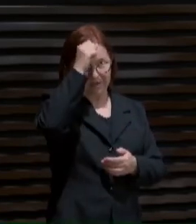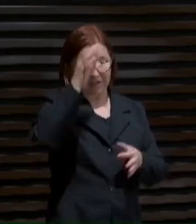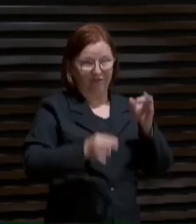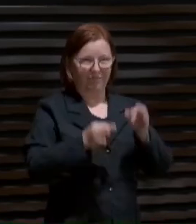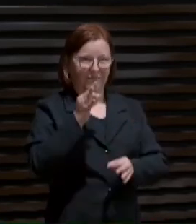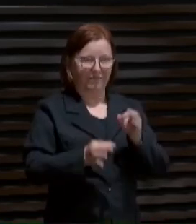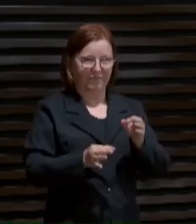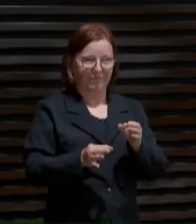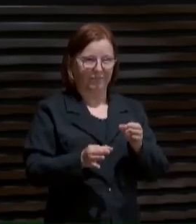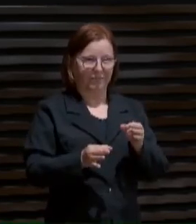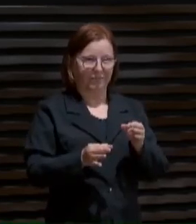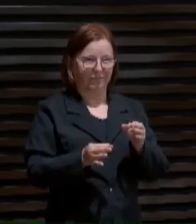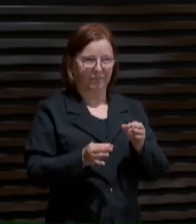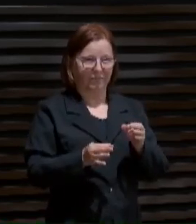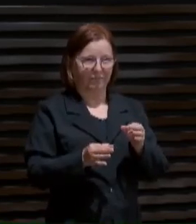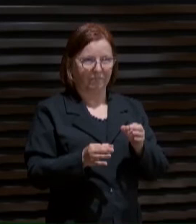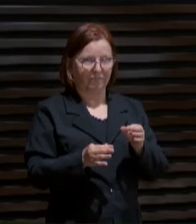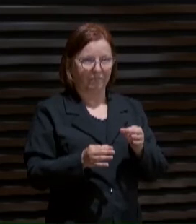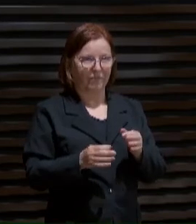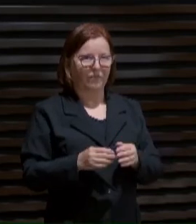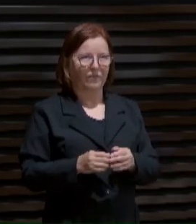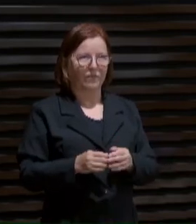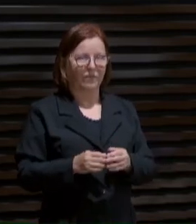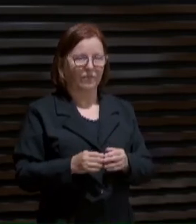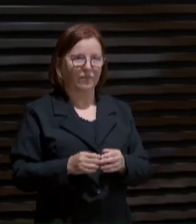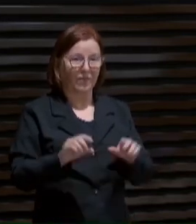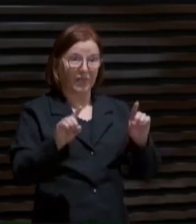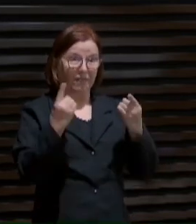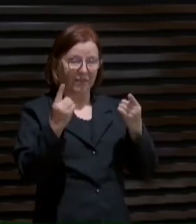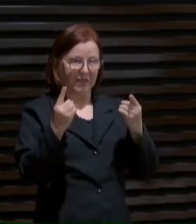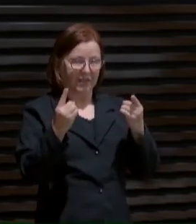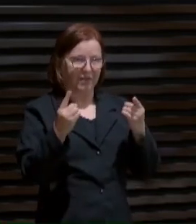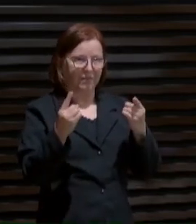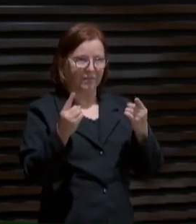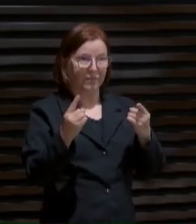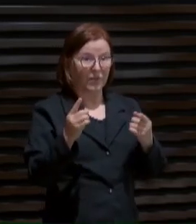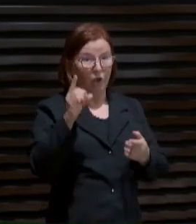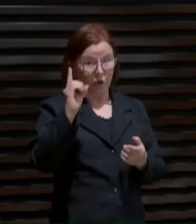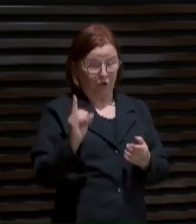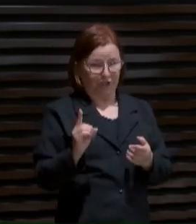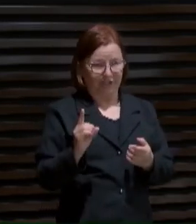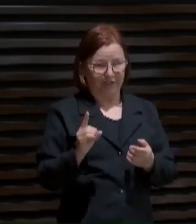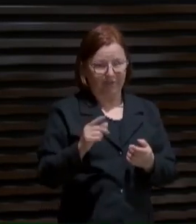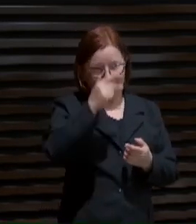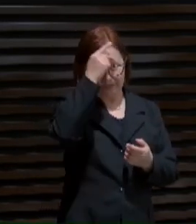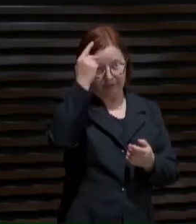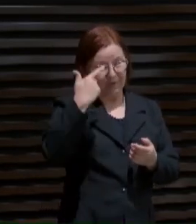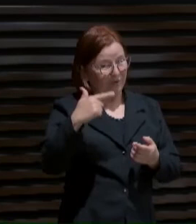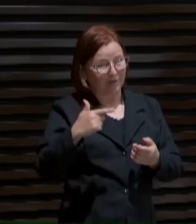justiça repreendei o opressor defender o direito defendem o direito do órfão